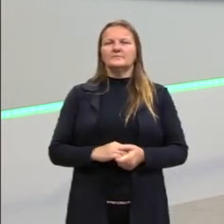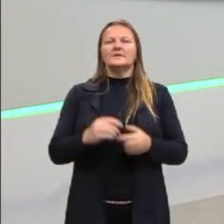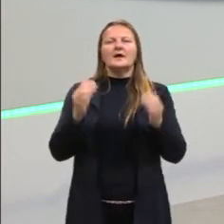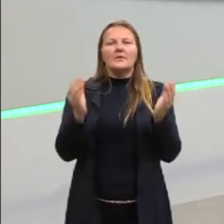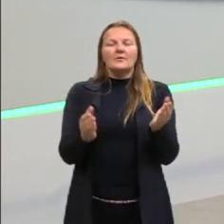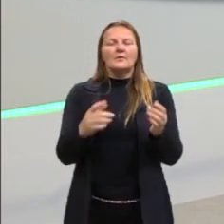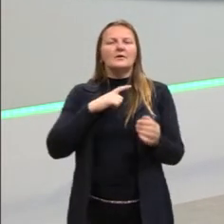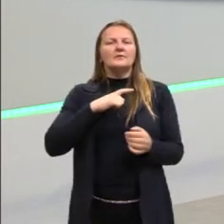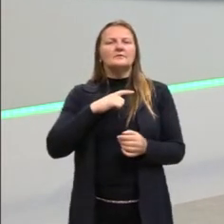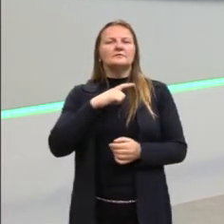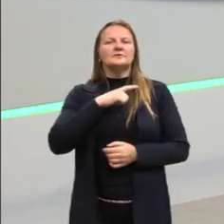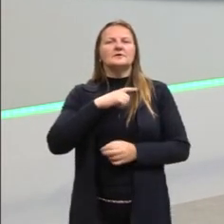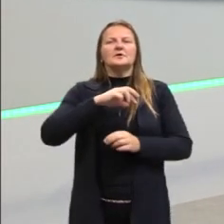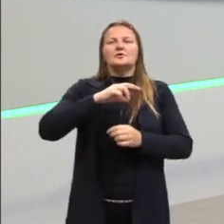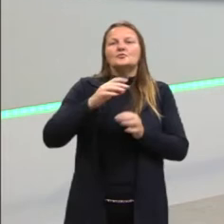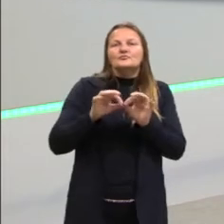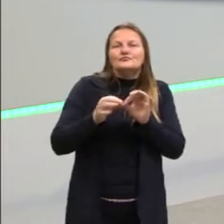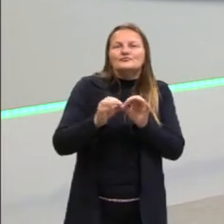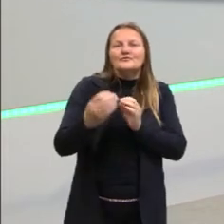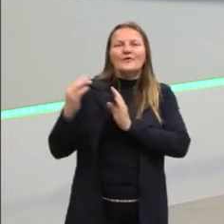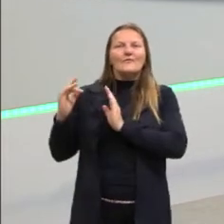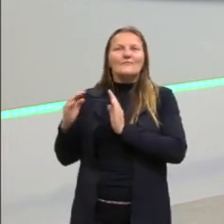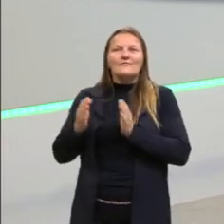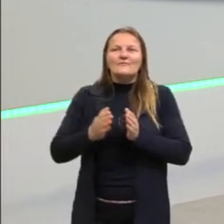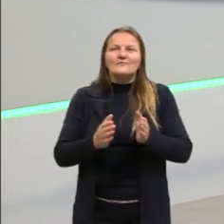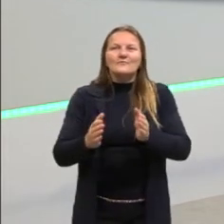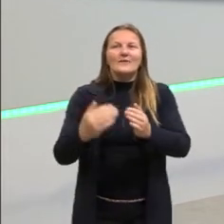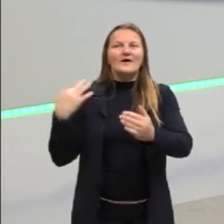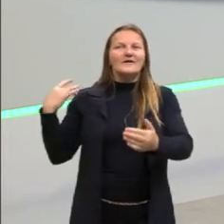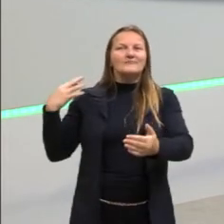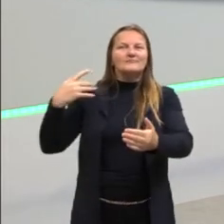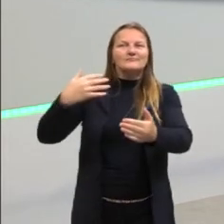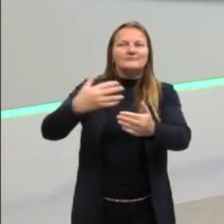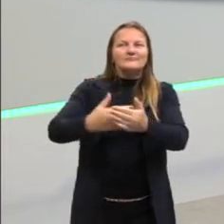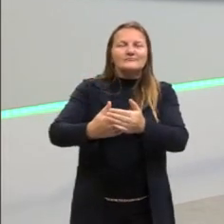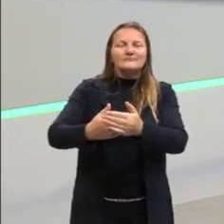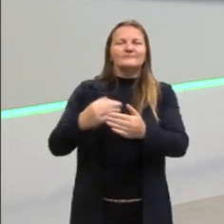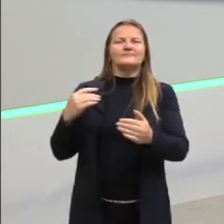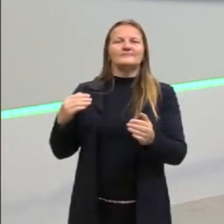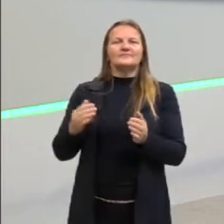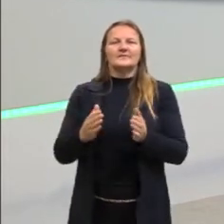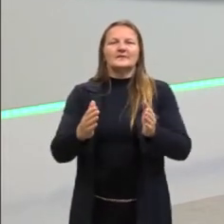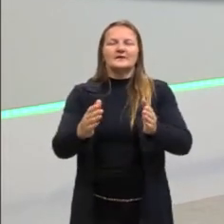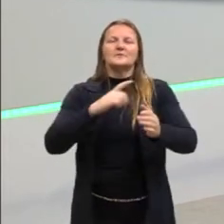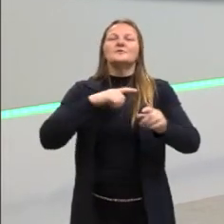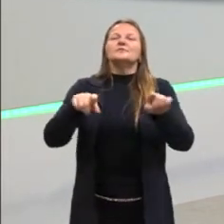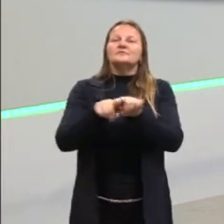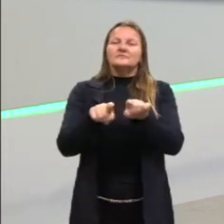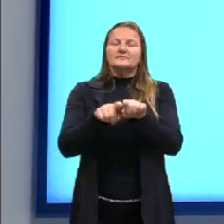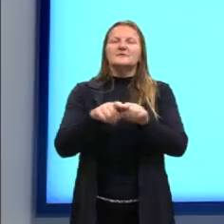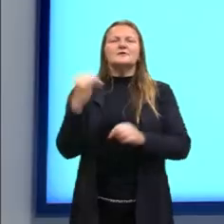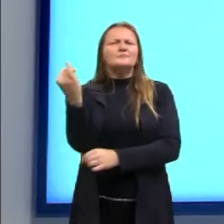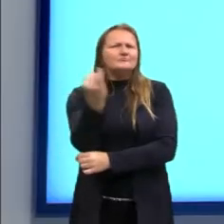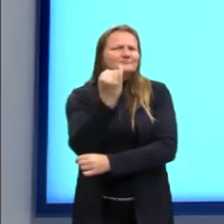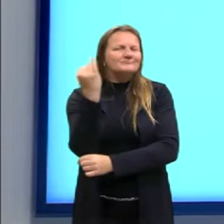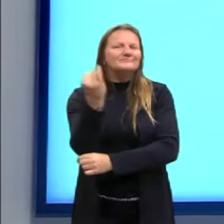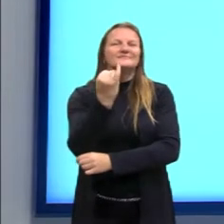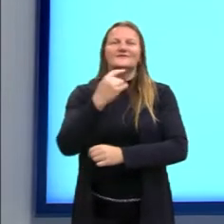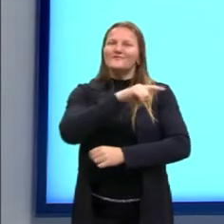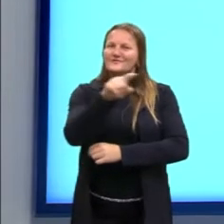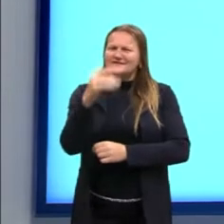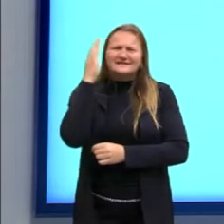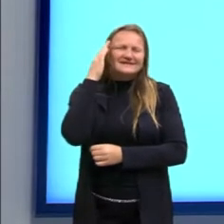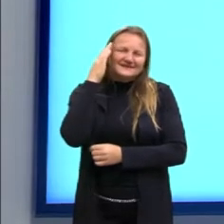gente tem, ao longo de toda a nossa trajetória, as funções da linguagem colocadas. Também é importante que vocês